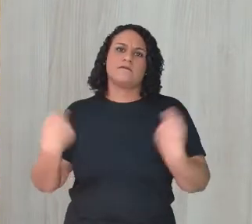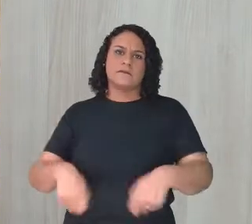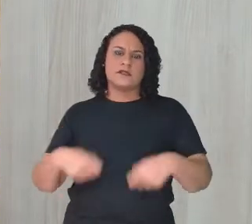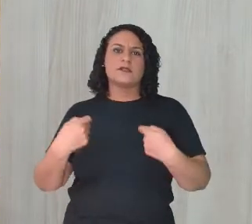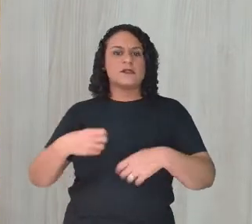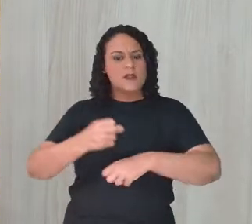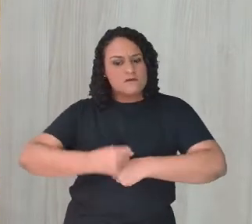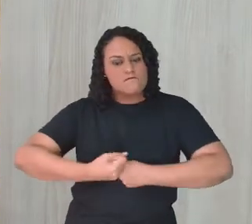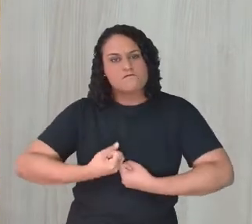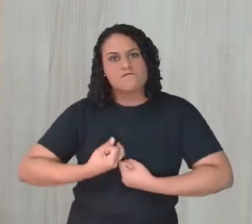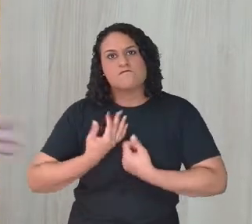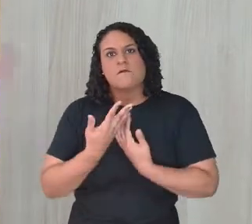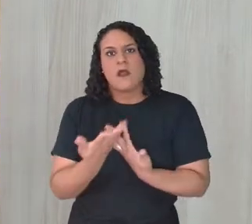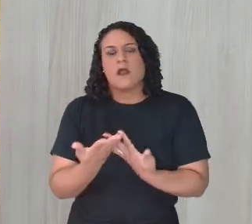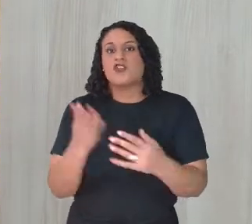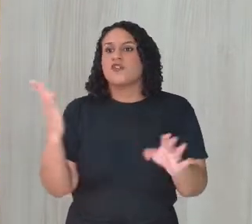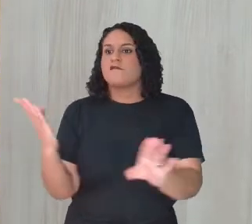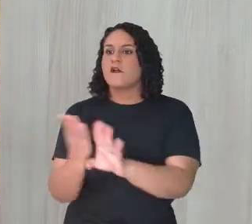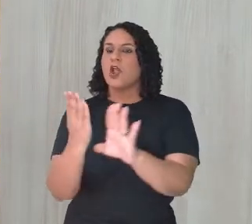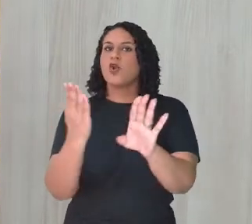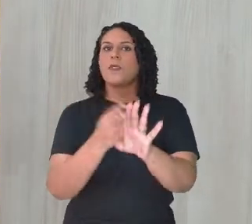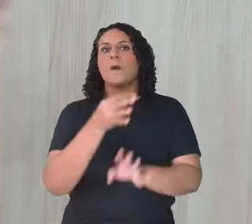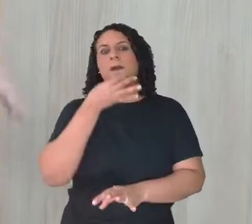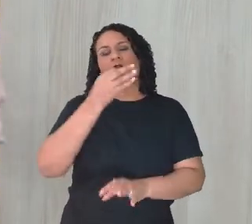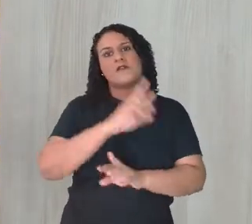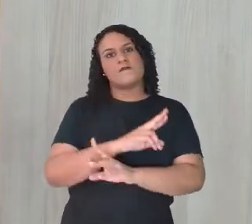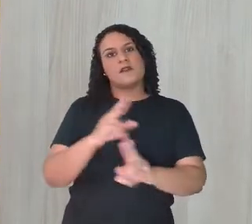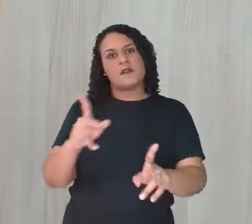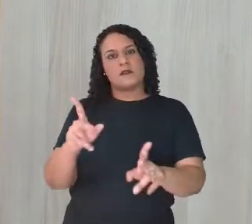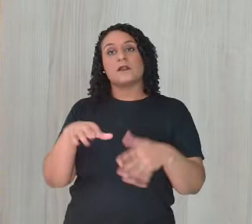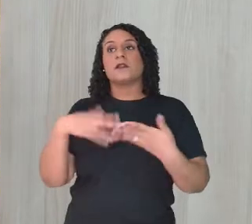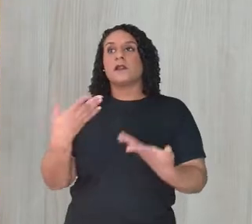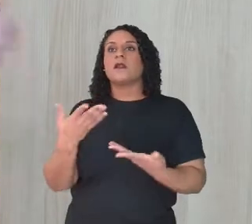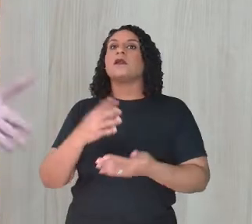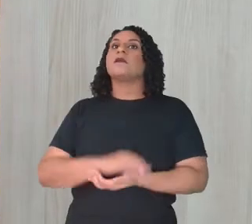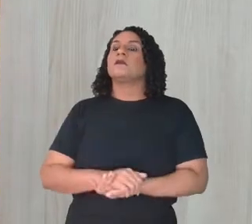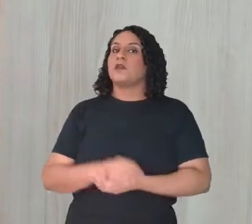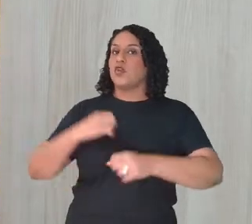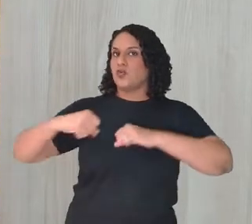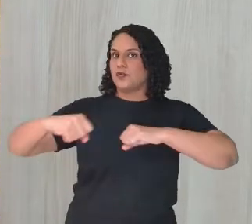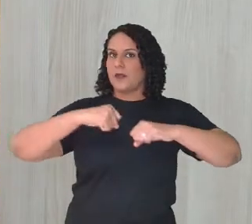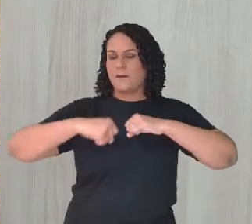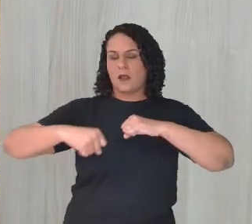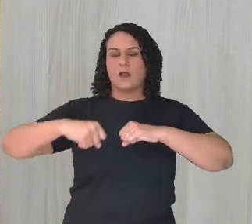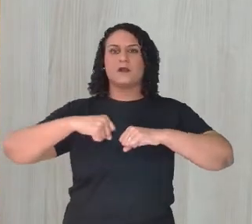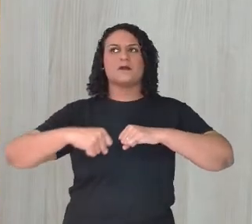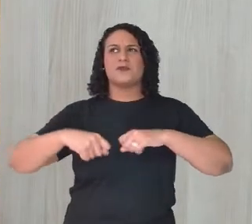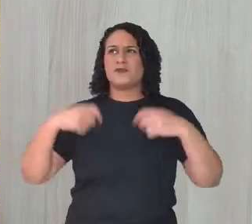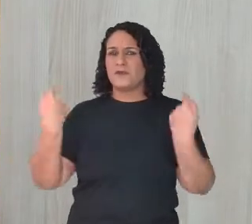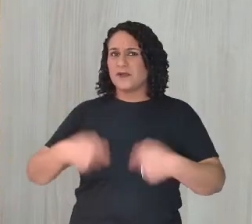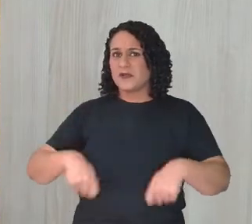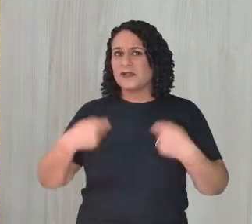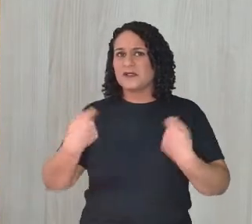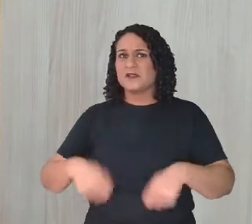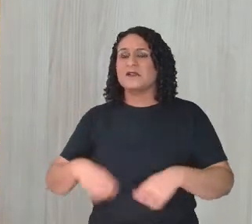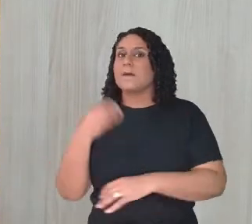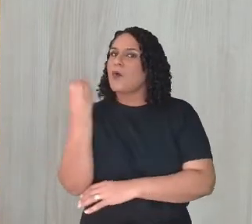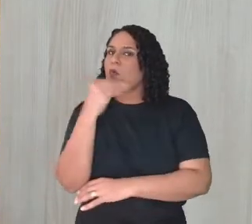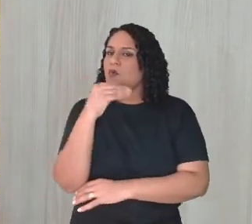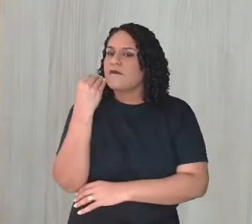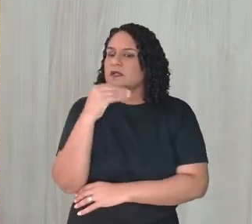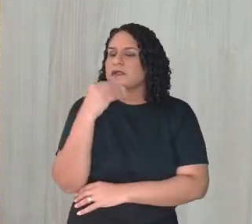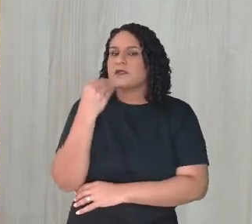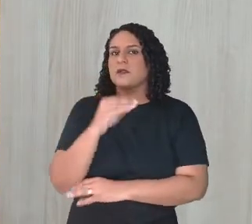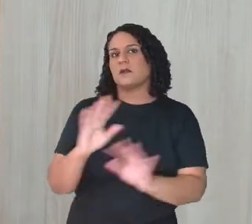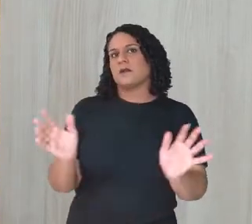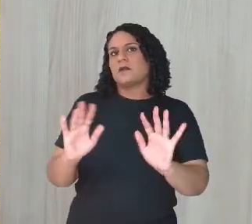no mundo, a gente pode encontrar opiniões diferentes. E através de um debate... Lembrando que o debate não é necessariamente para convencer a outra